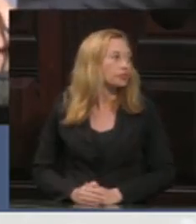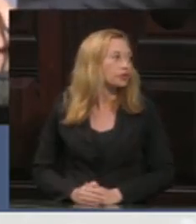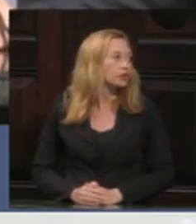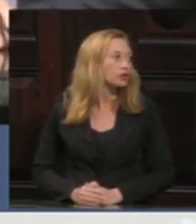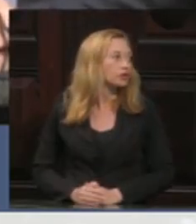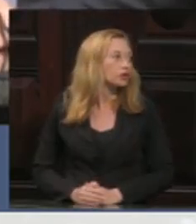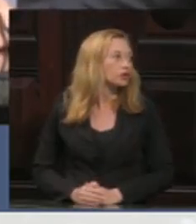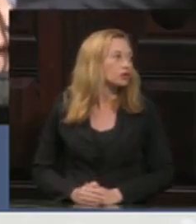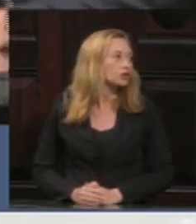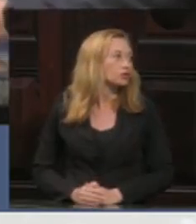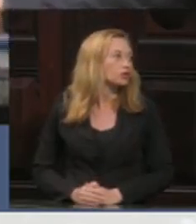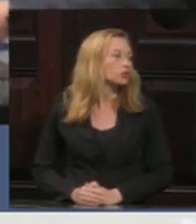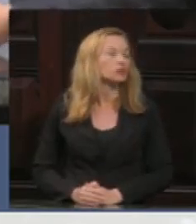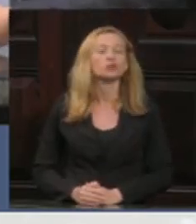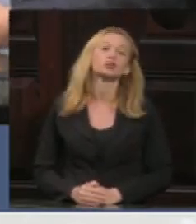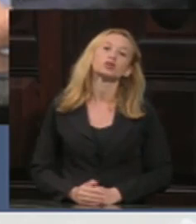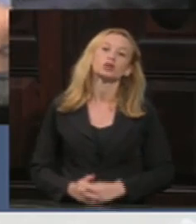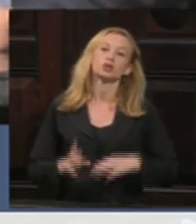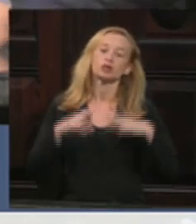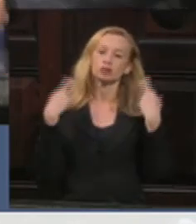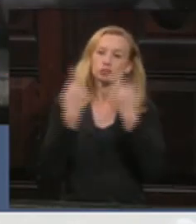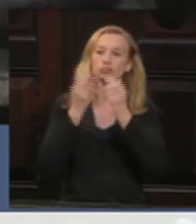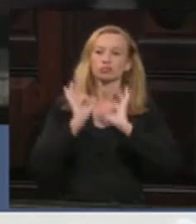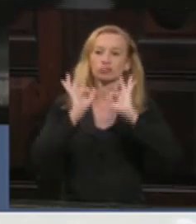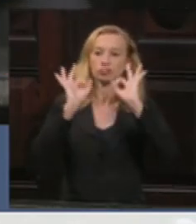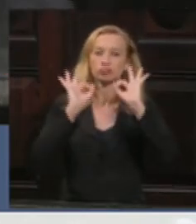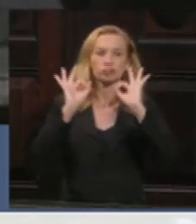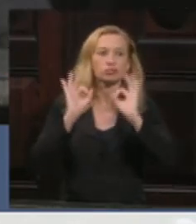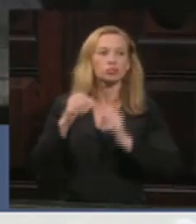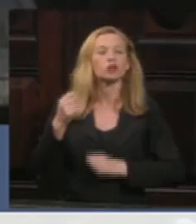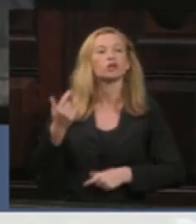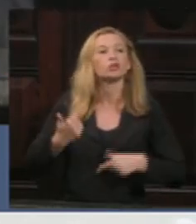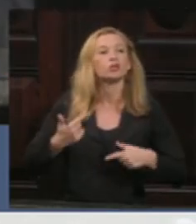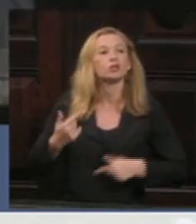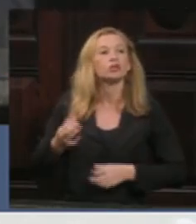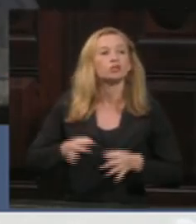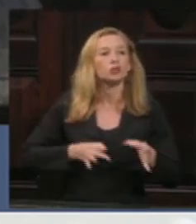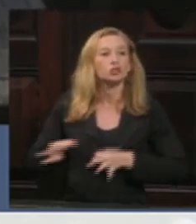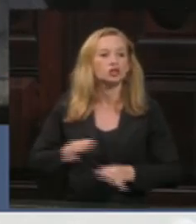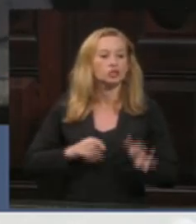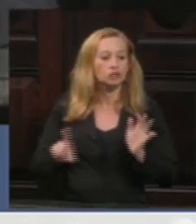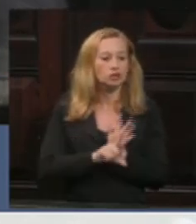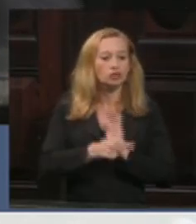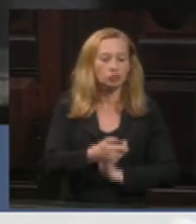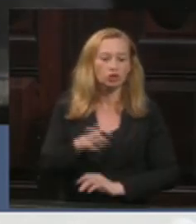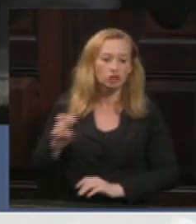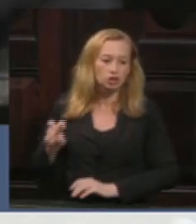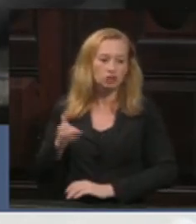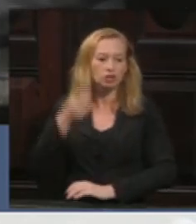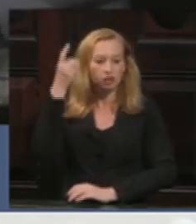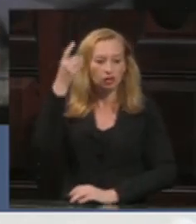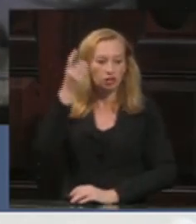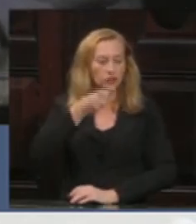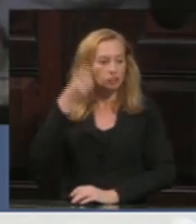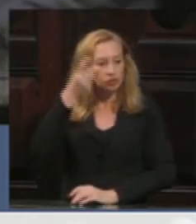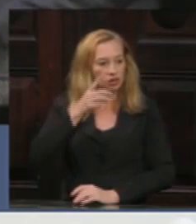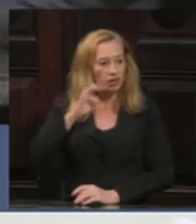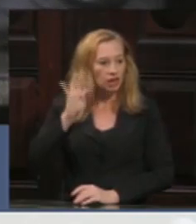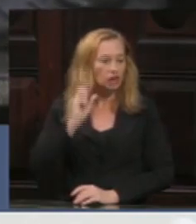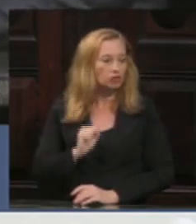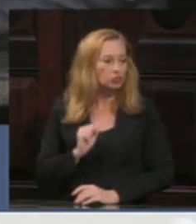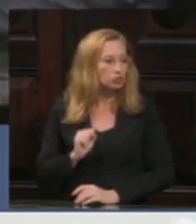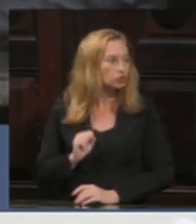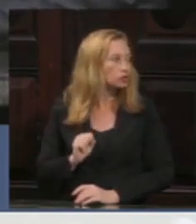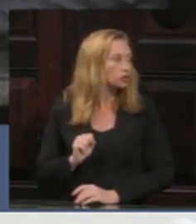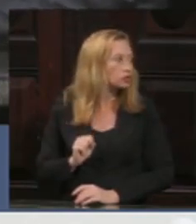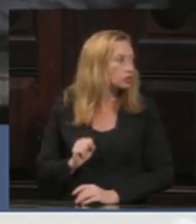em tramitação ordinária, em primeira discussão, projeto de lei 981/2015, de autoria do deputado Carlos Mink, que institui a política estadual